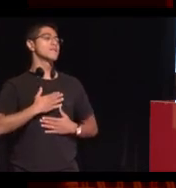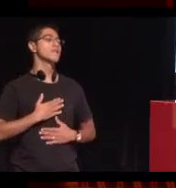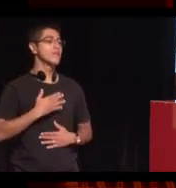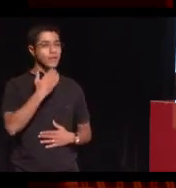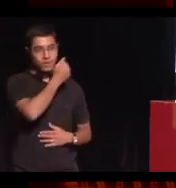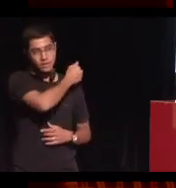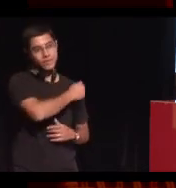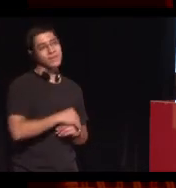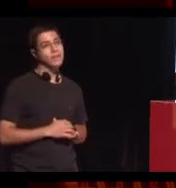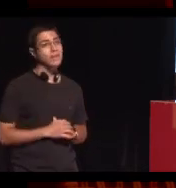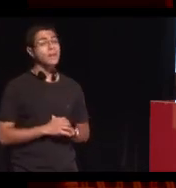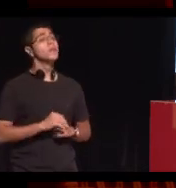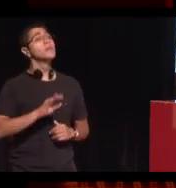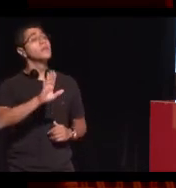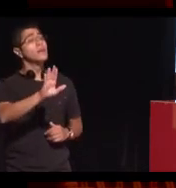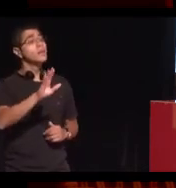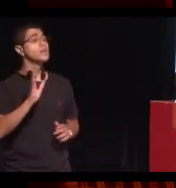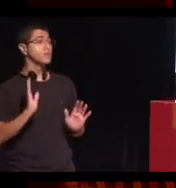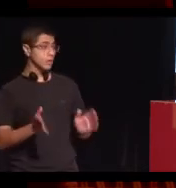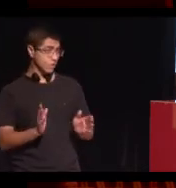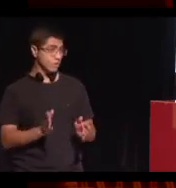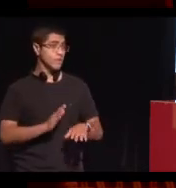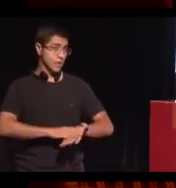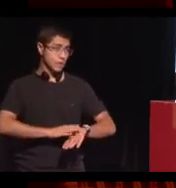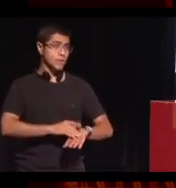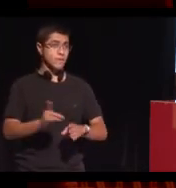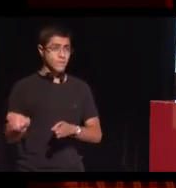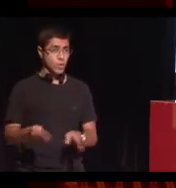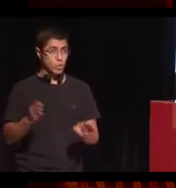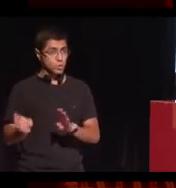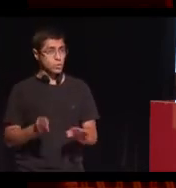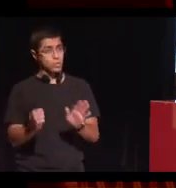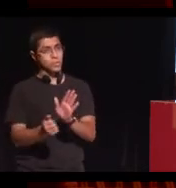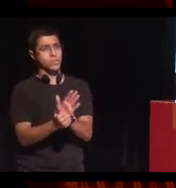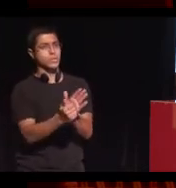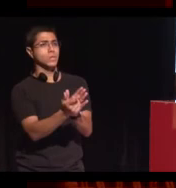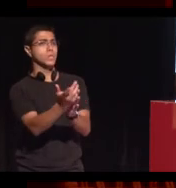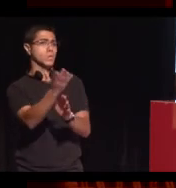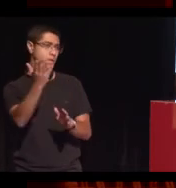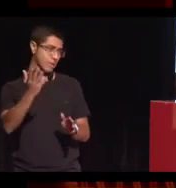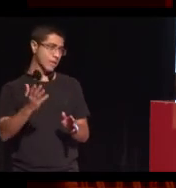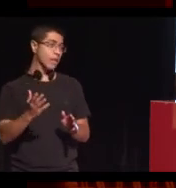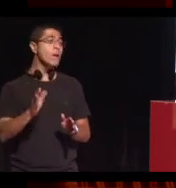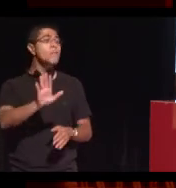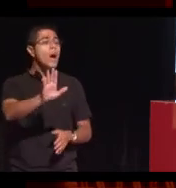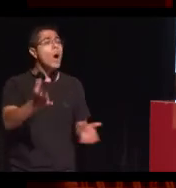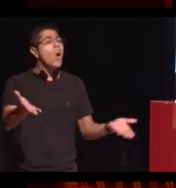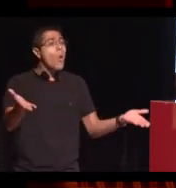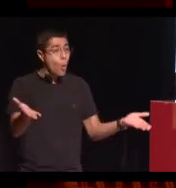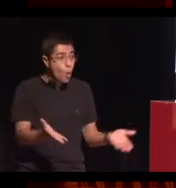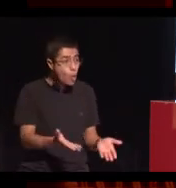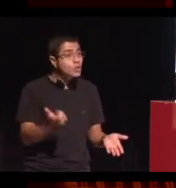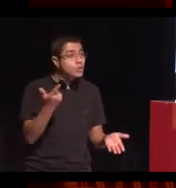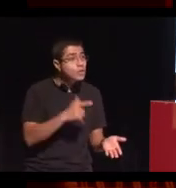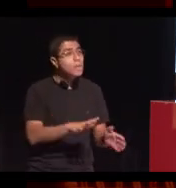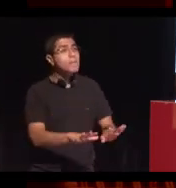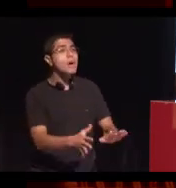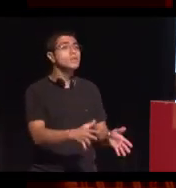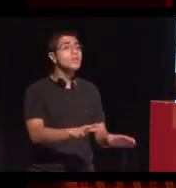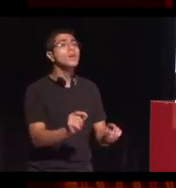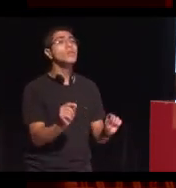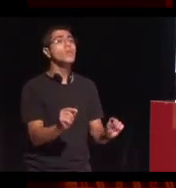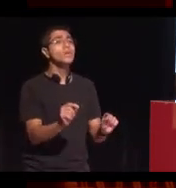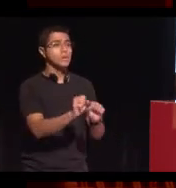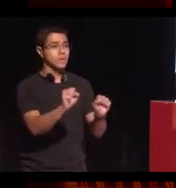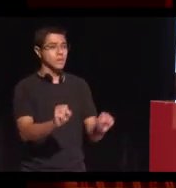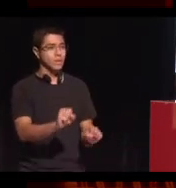A gente andou várias vezes repetindo esse fluxo, e o que a gente tem, mais ou menos, é hoje uma aplicação legada que é